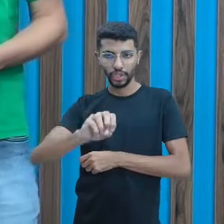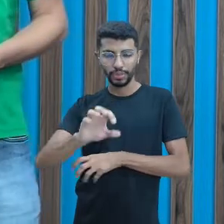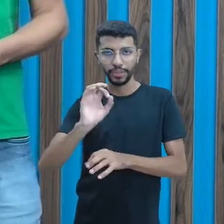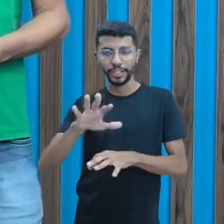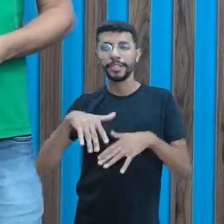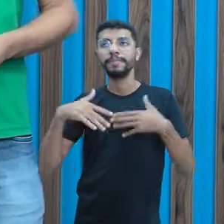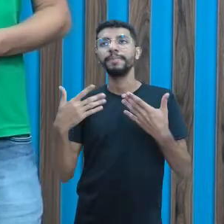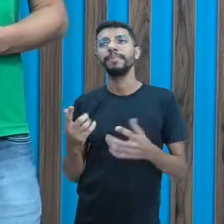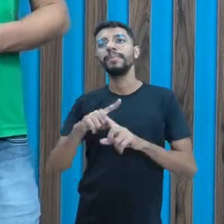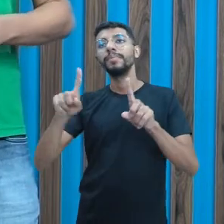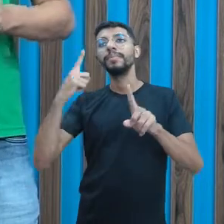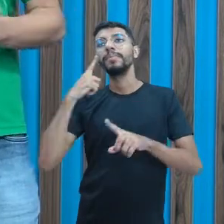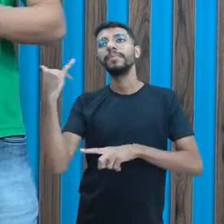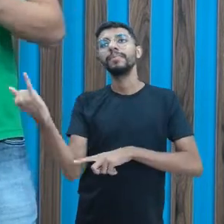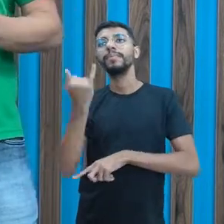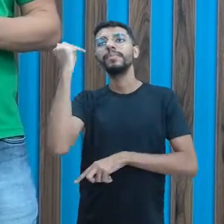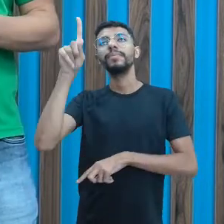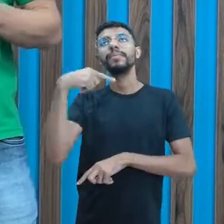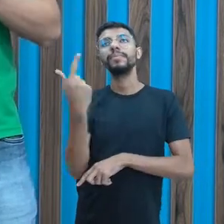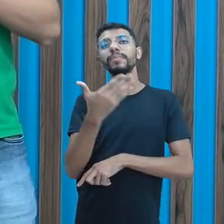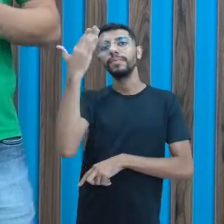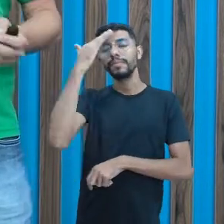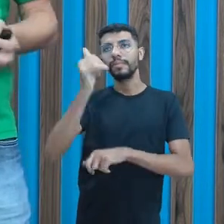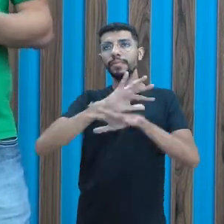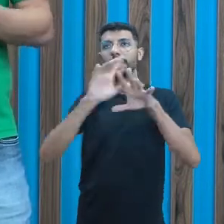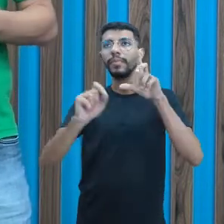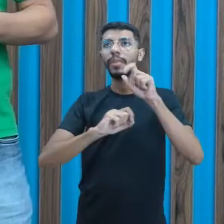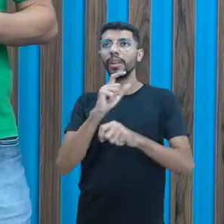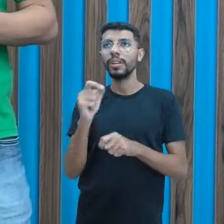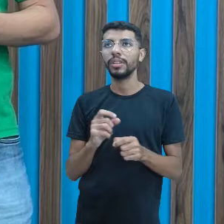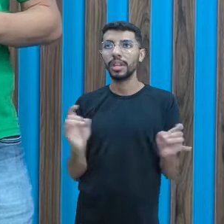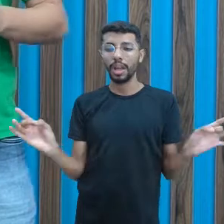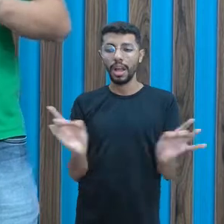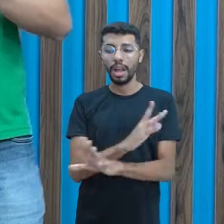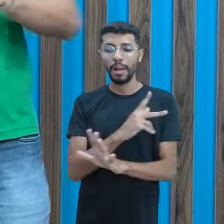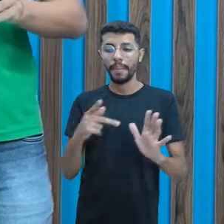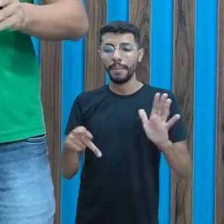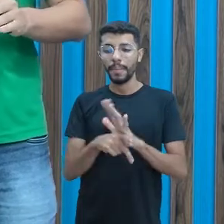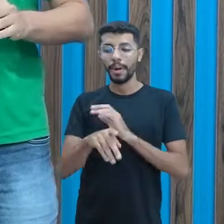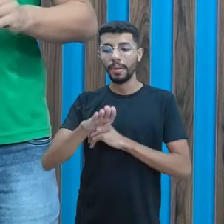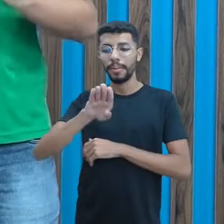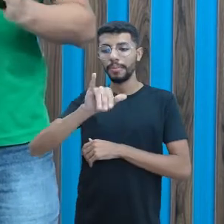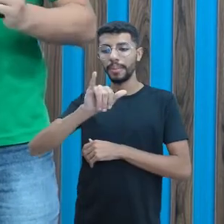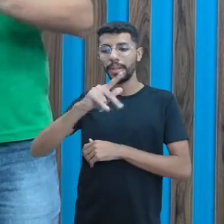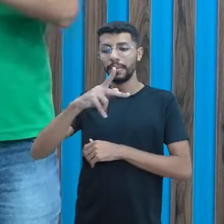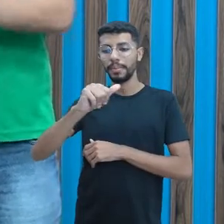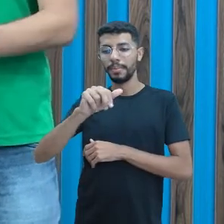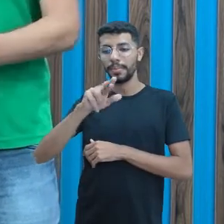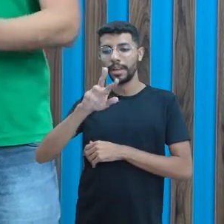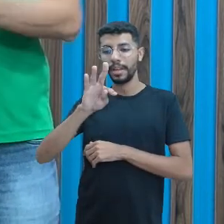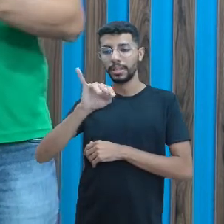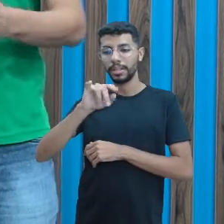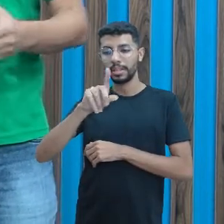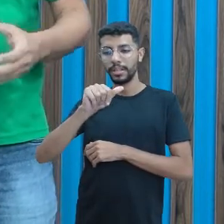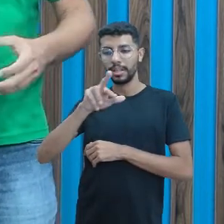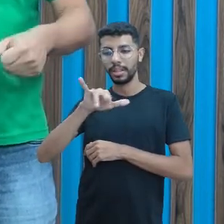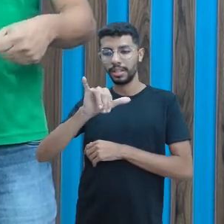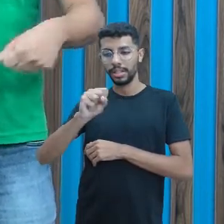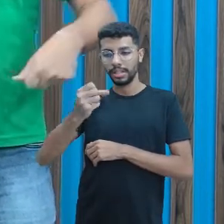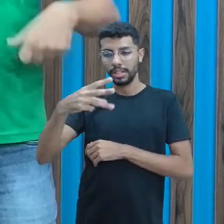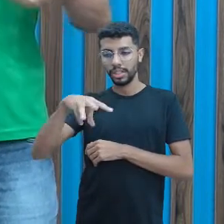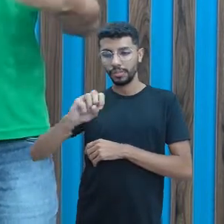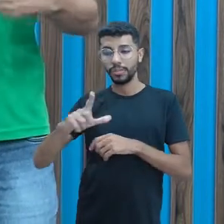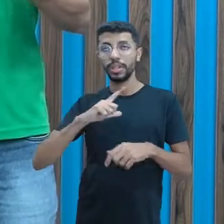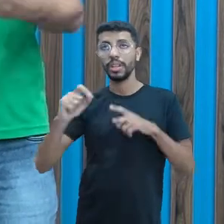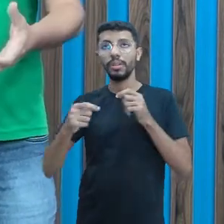entender o seguinte, essa extinção do bipartidarismo, ela tem dois caminhos, né? Um é a gente pensar a importância